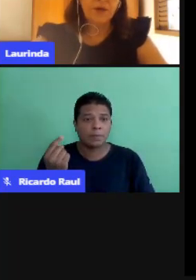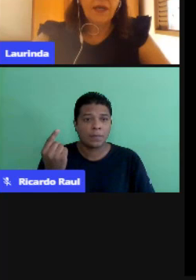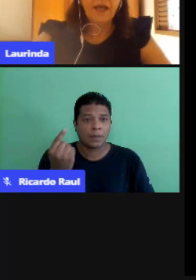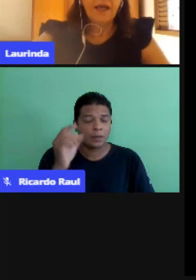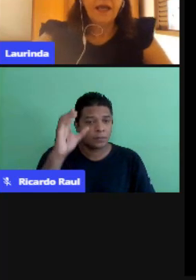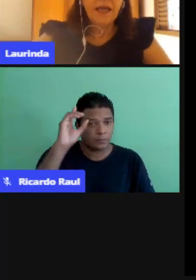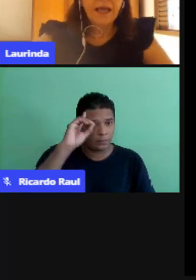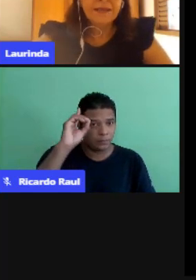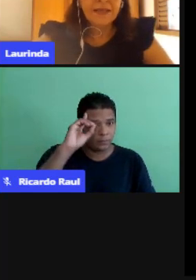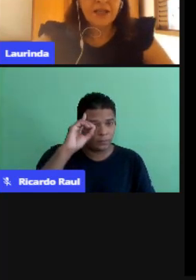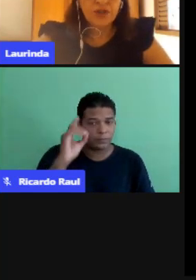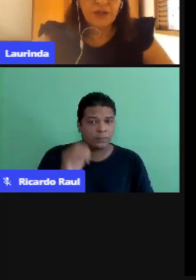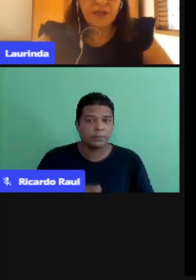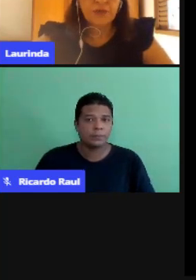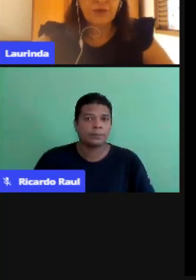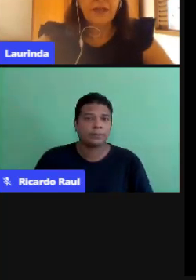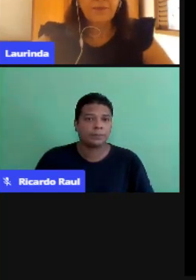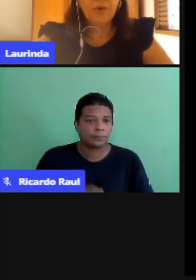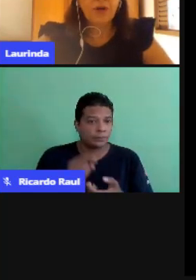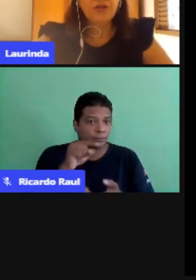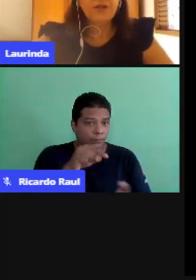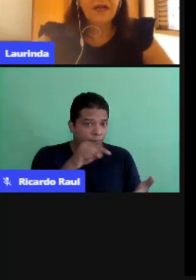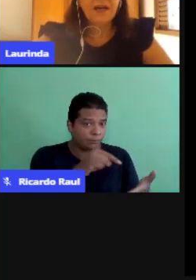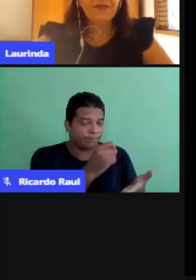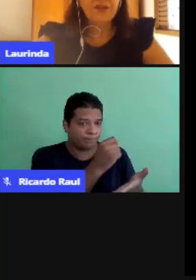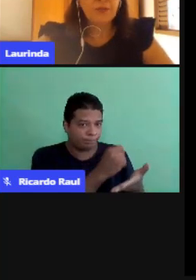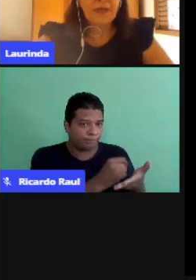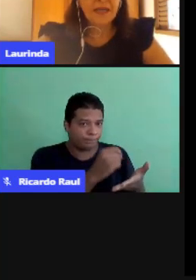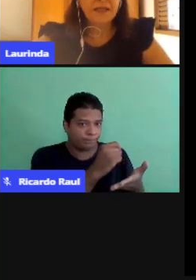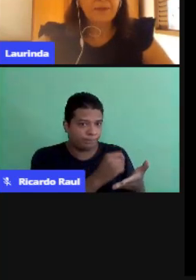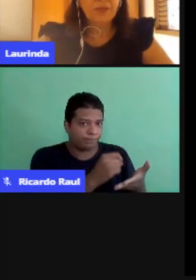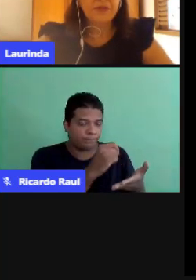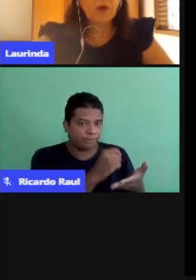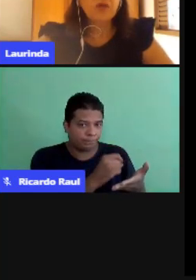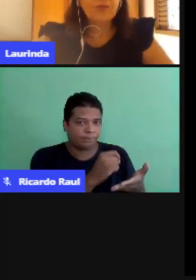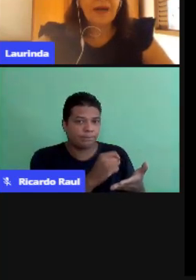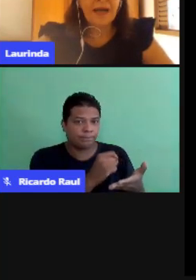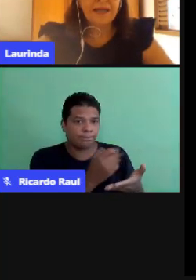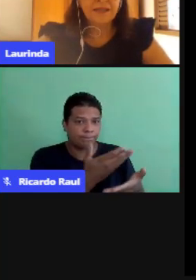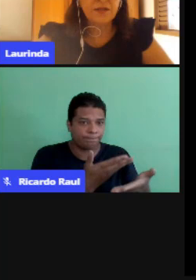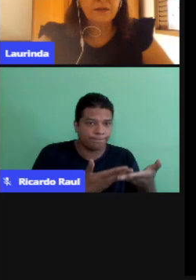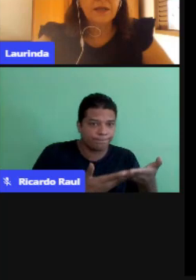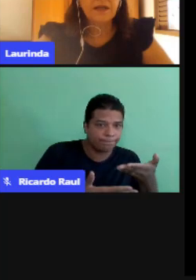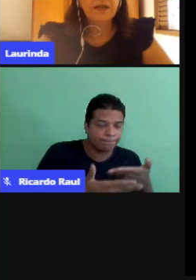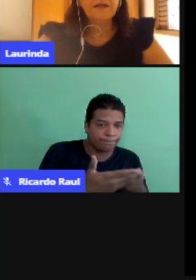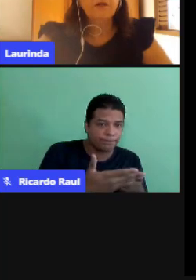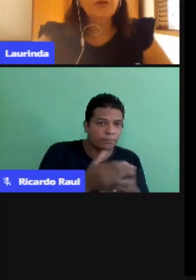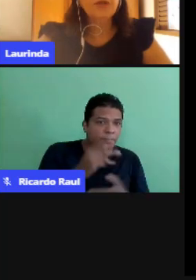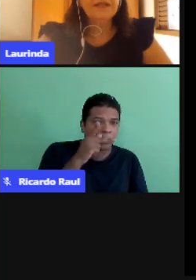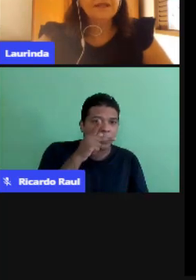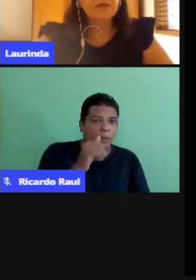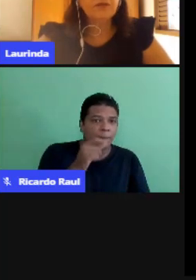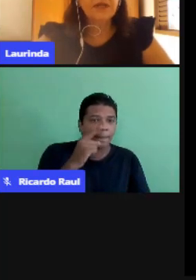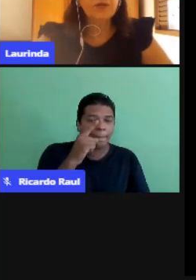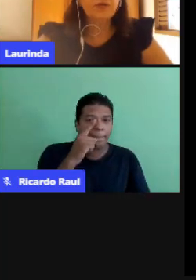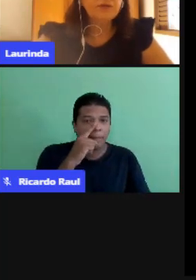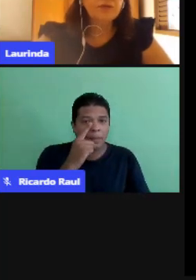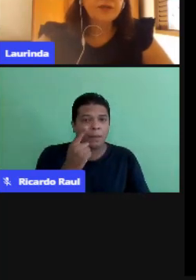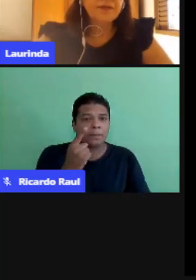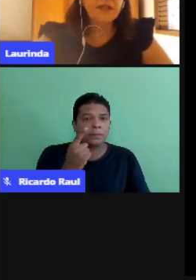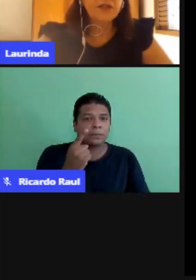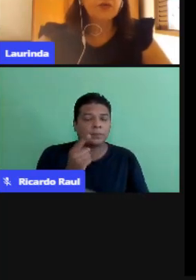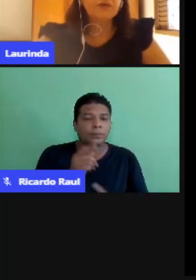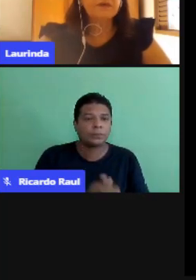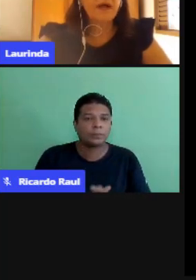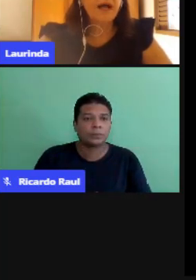dia. Esse registro, ele pode dar um feedback depois aos pais, utilizando os